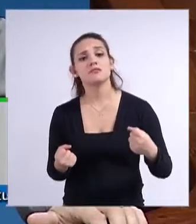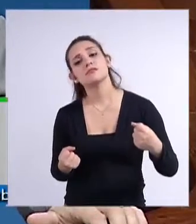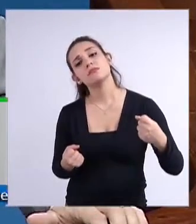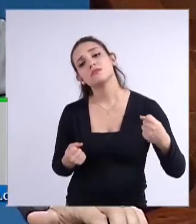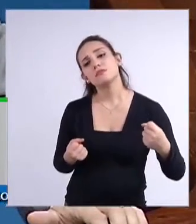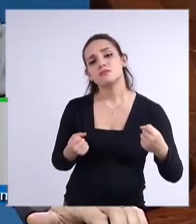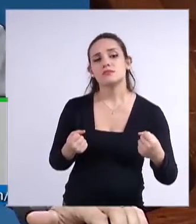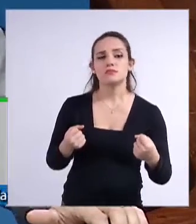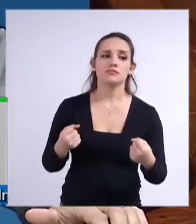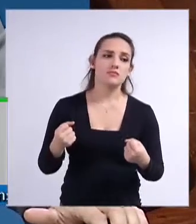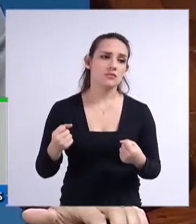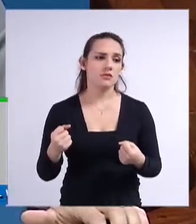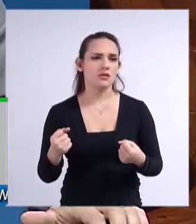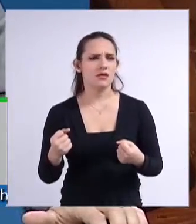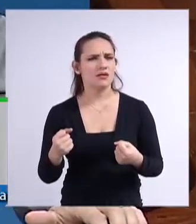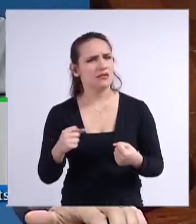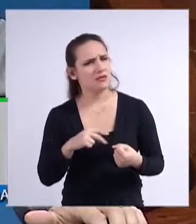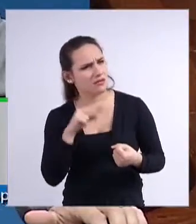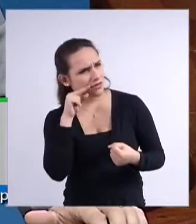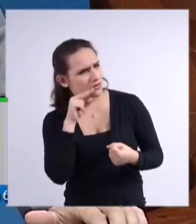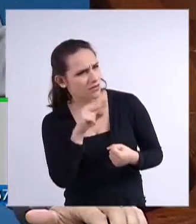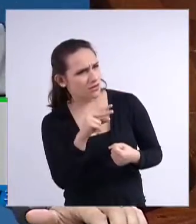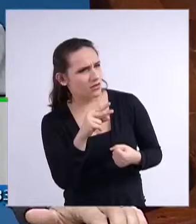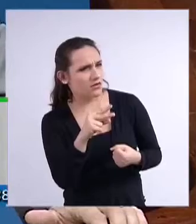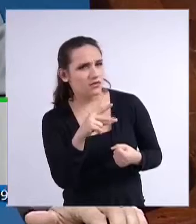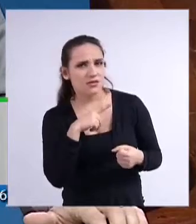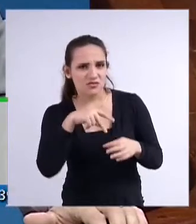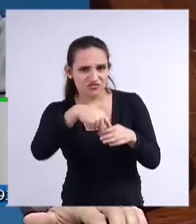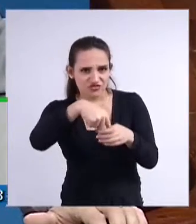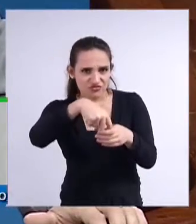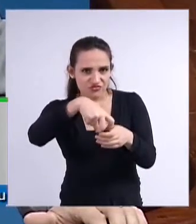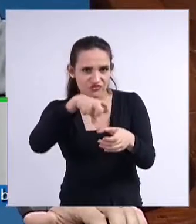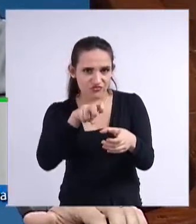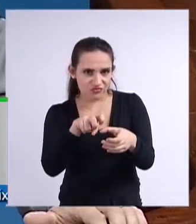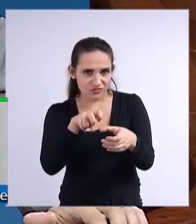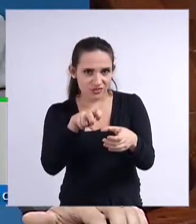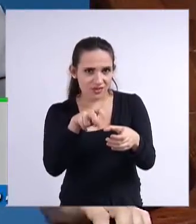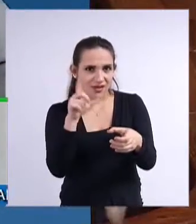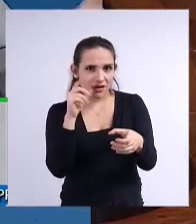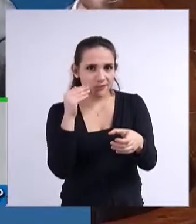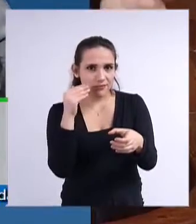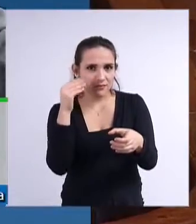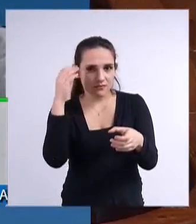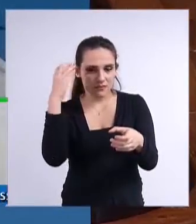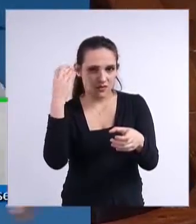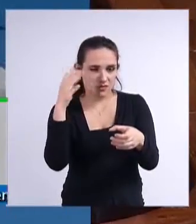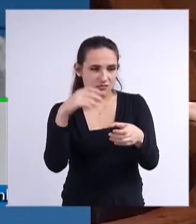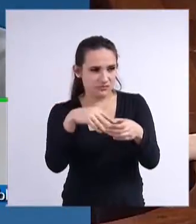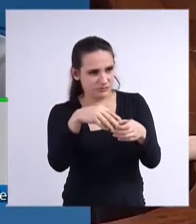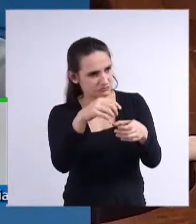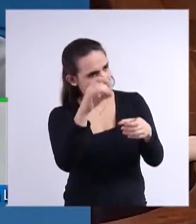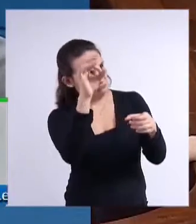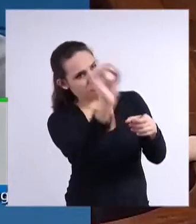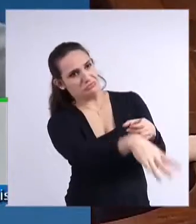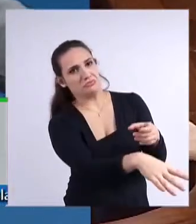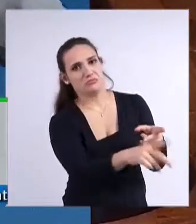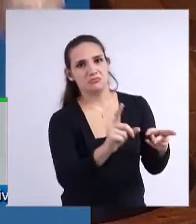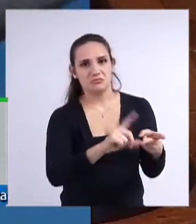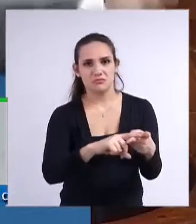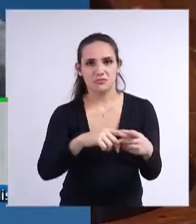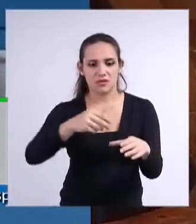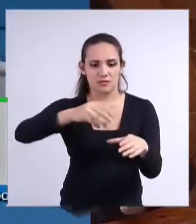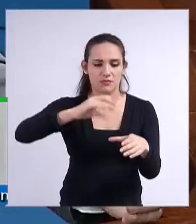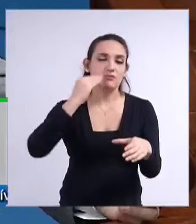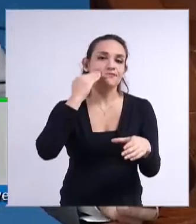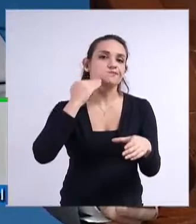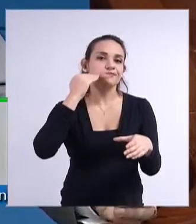alguém jogando uma latinha de refrigerante, uma PET, um